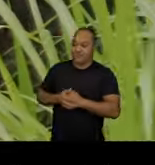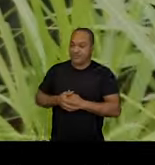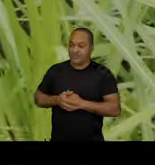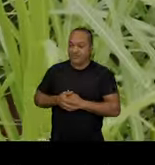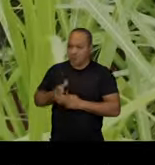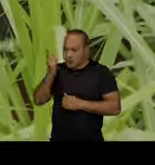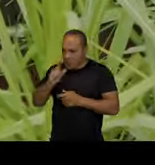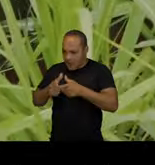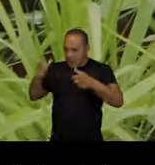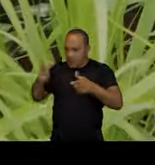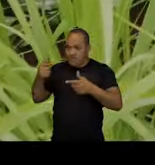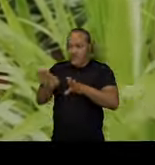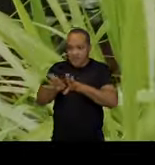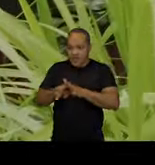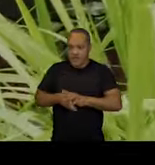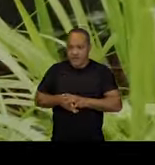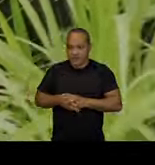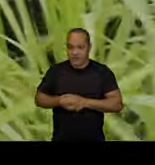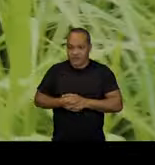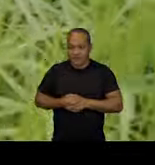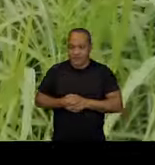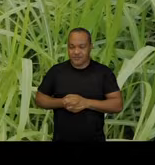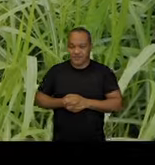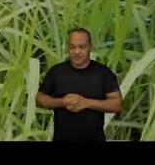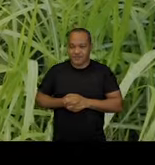Ele pegou uma grande ali também. Ele tá com isso na mão.